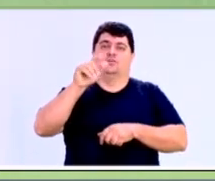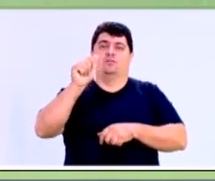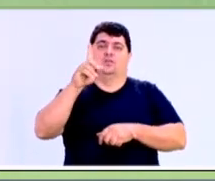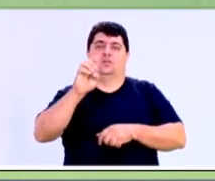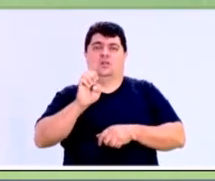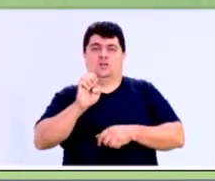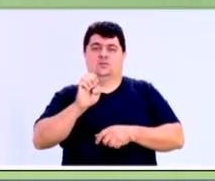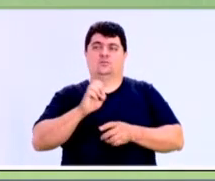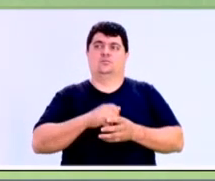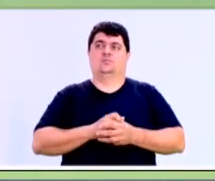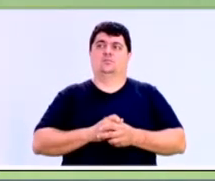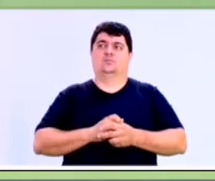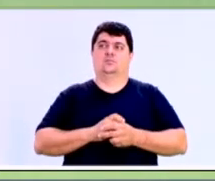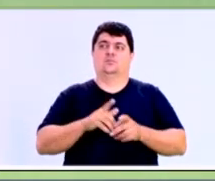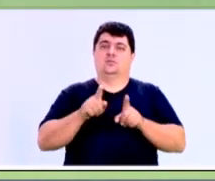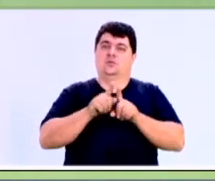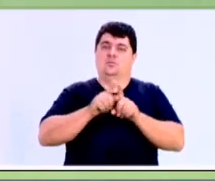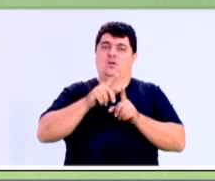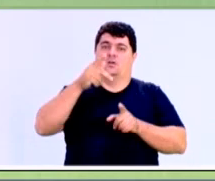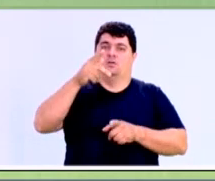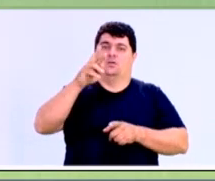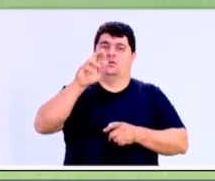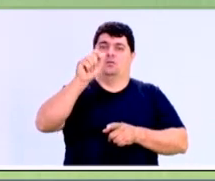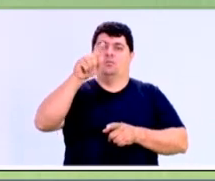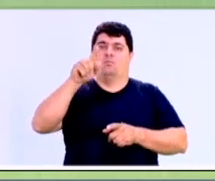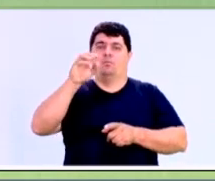de prazos